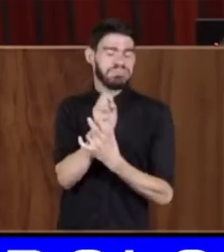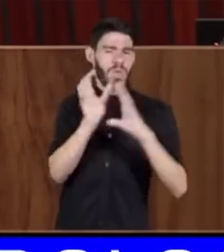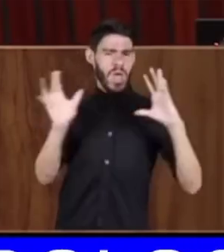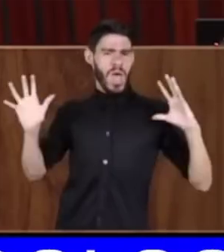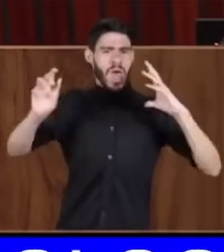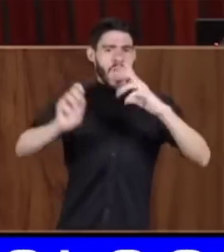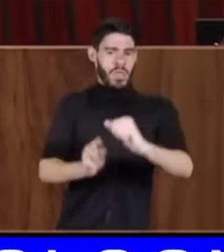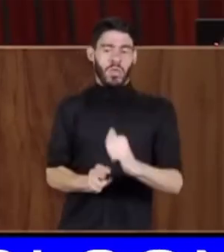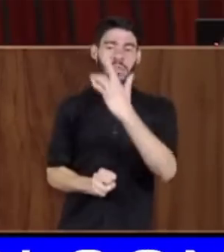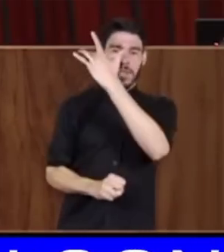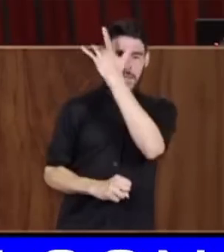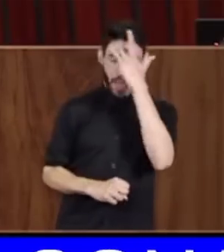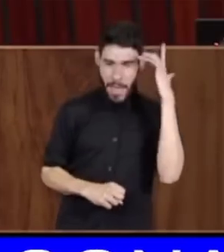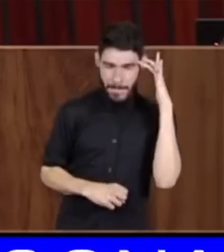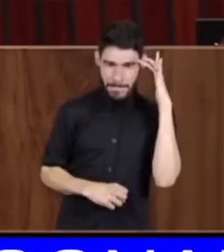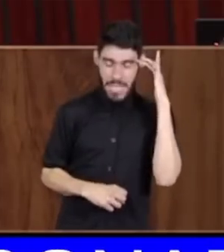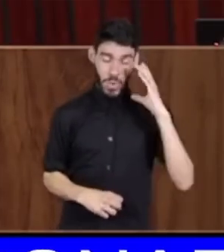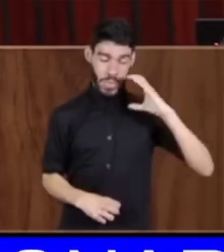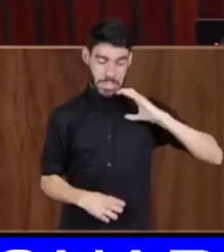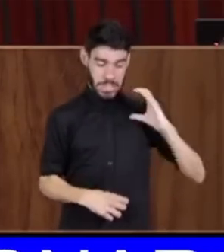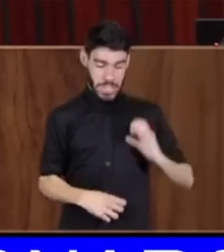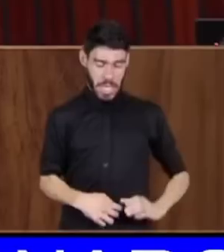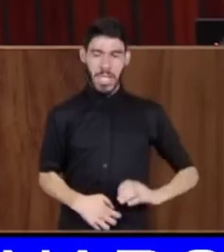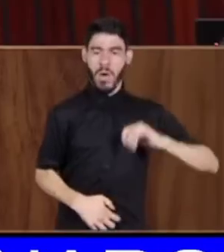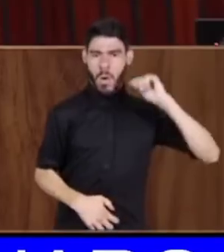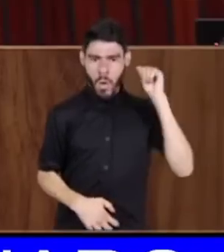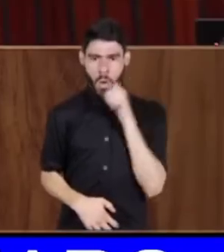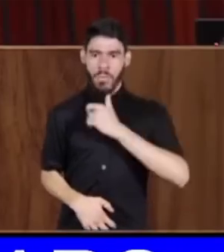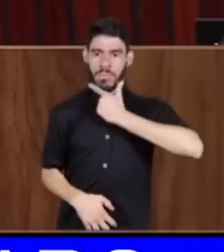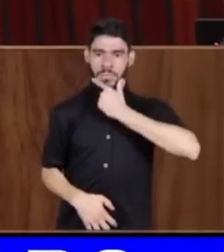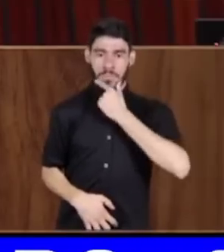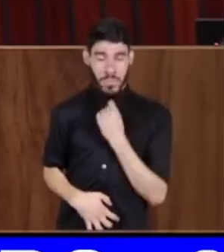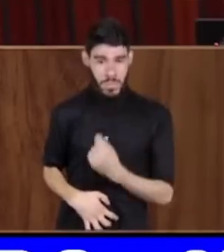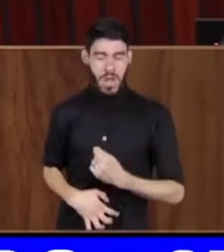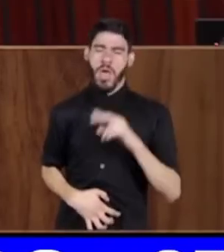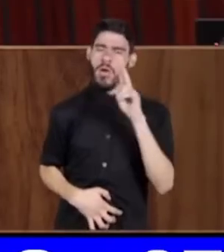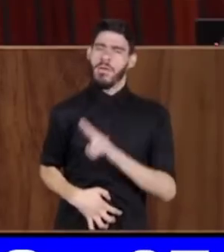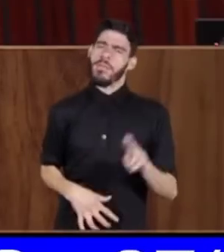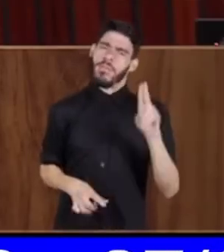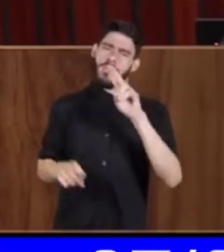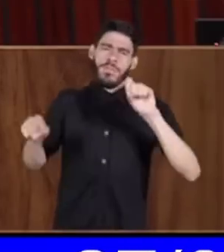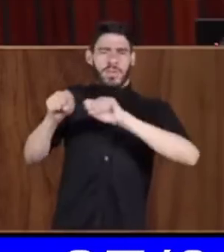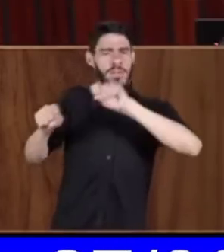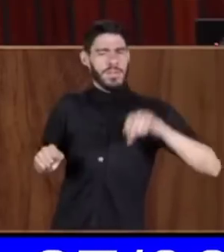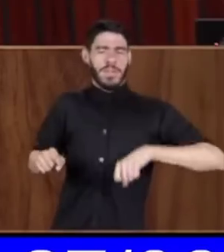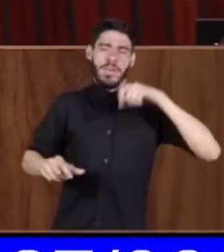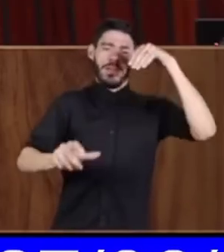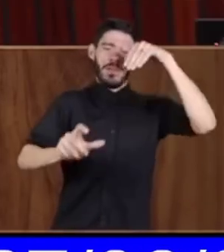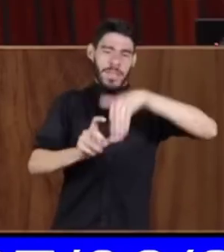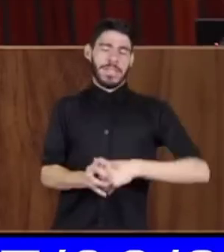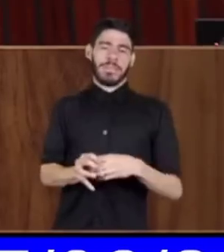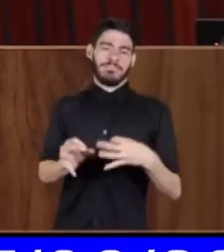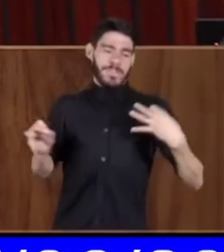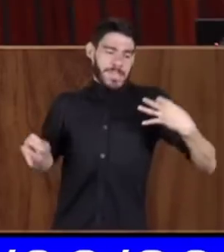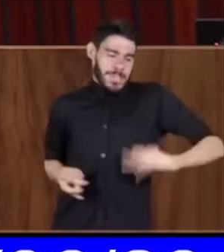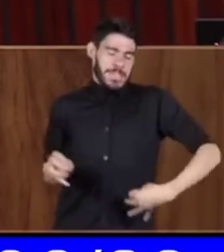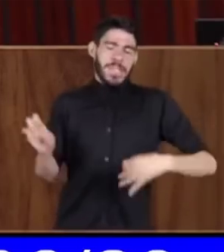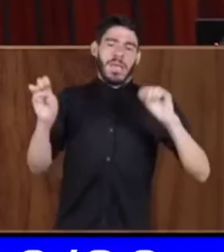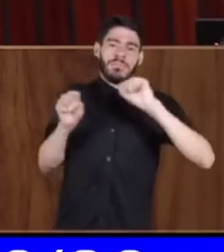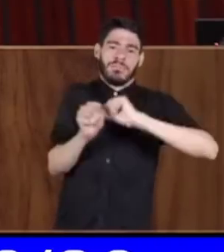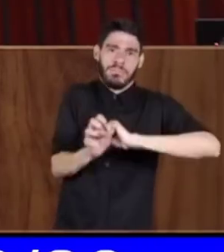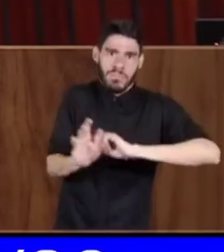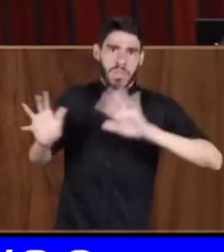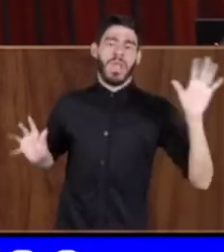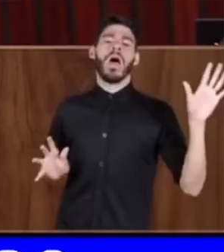todas as cidadãs e cidadãos o uso de um sistema de votação íntegro,